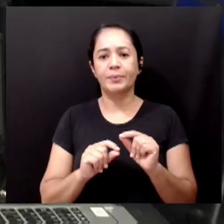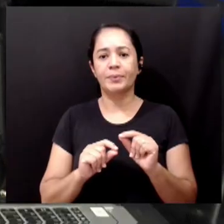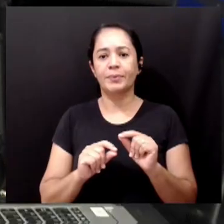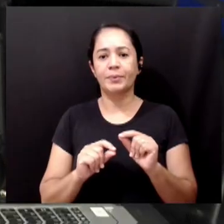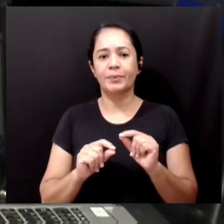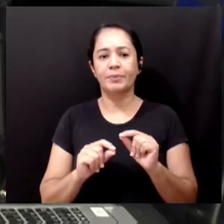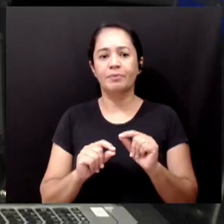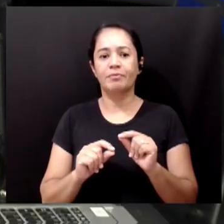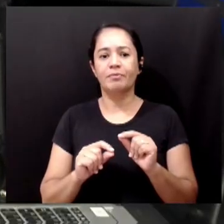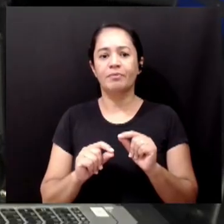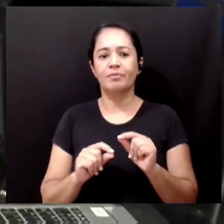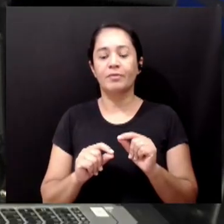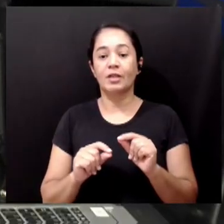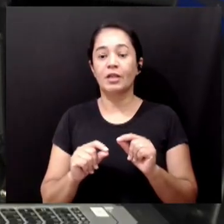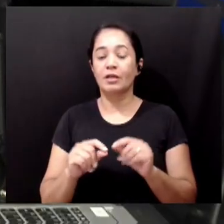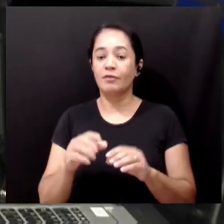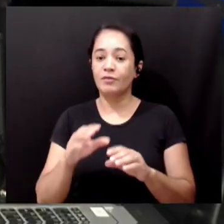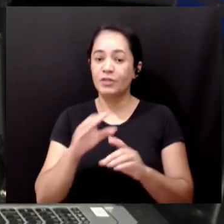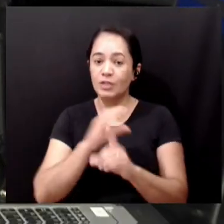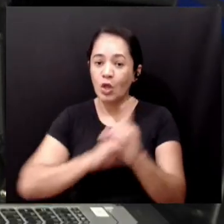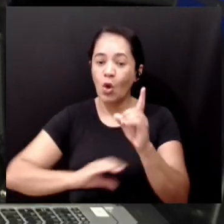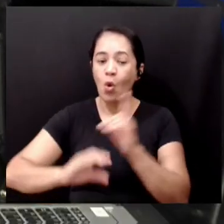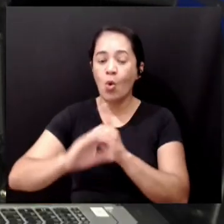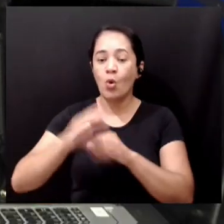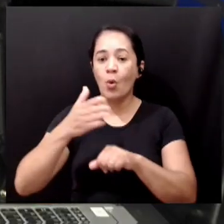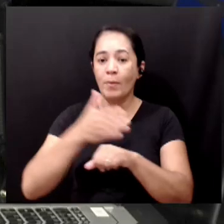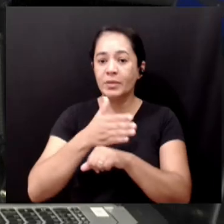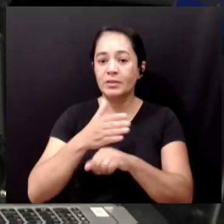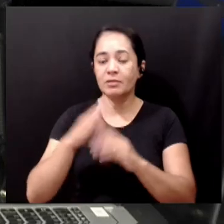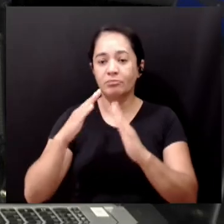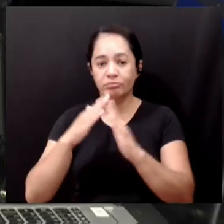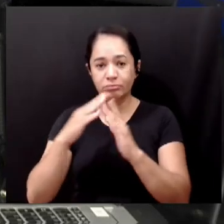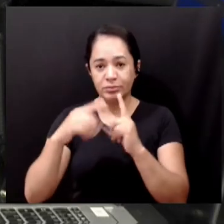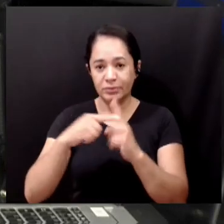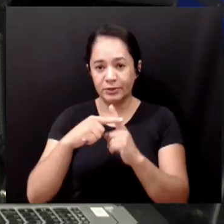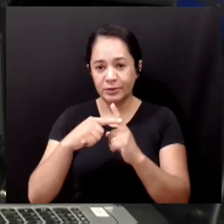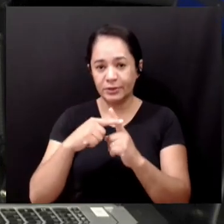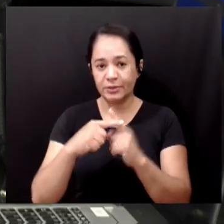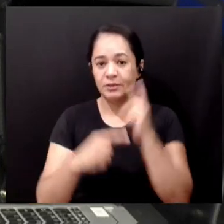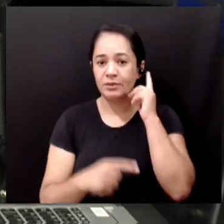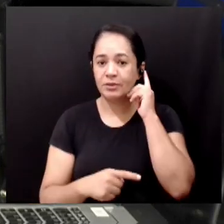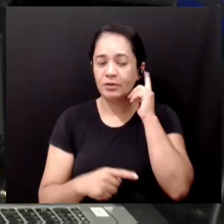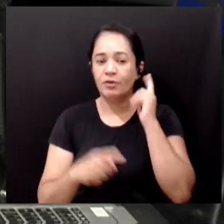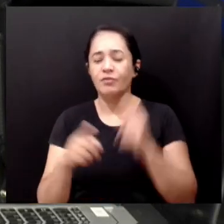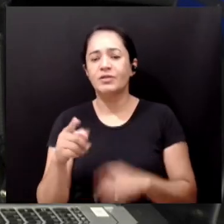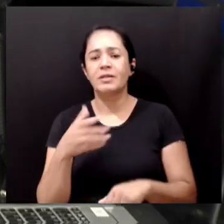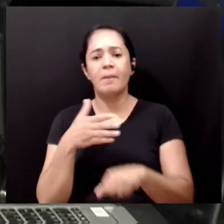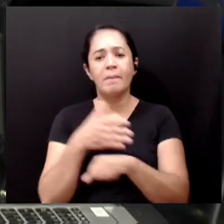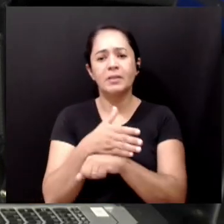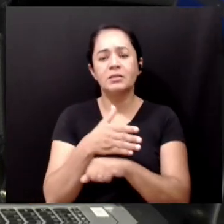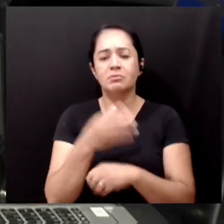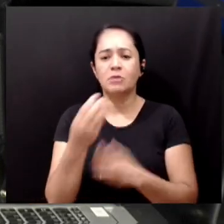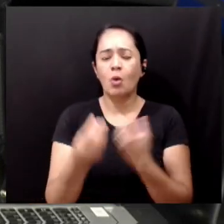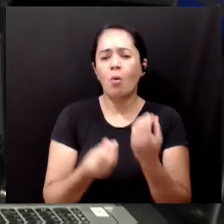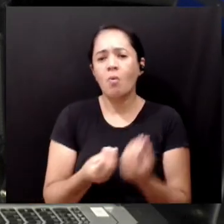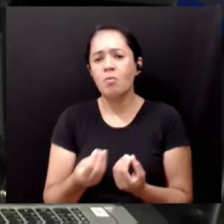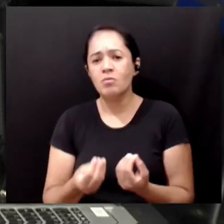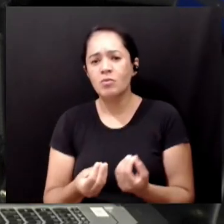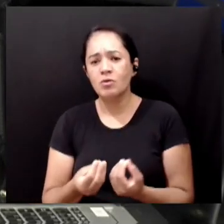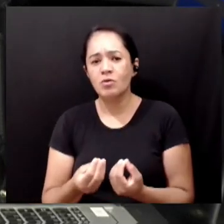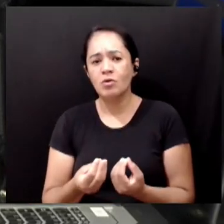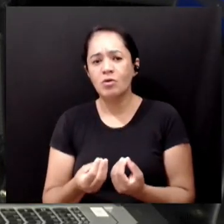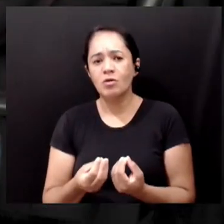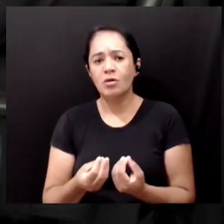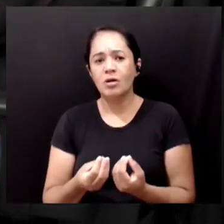congrega na igreja. Na igreja você tem uma participação mais efetiva. Qual é hoje a sua